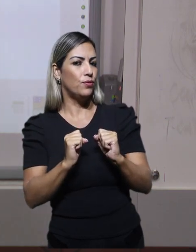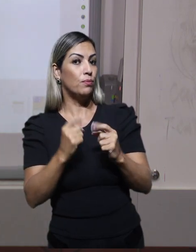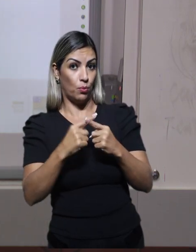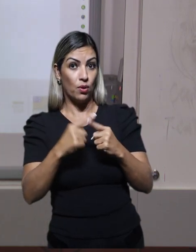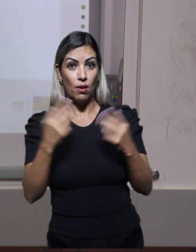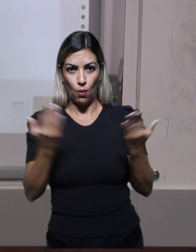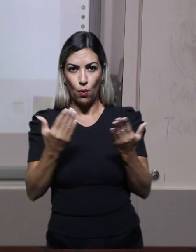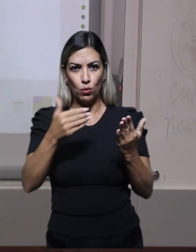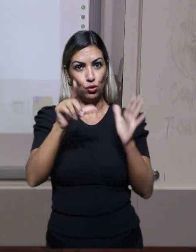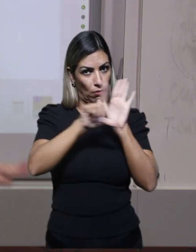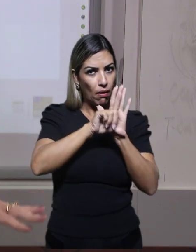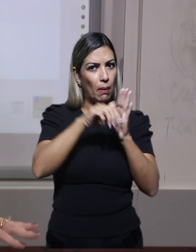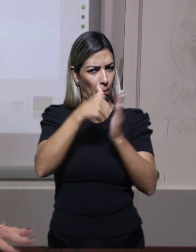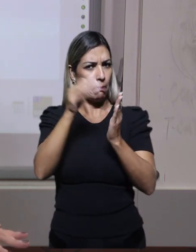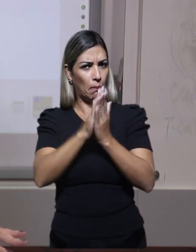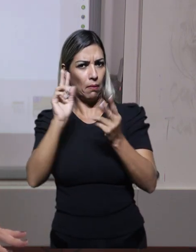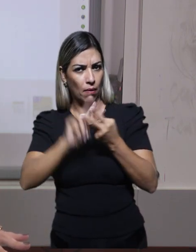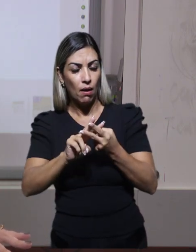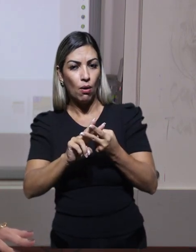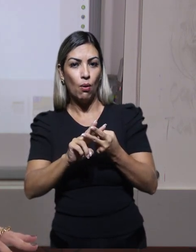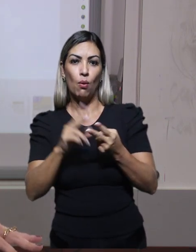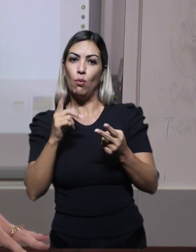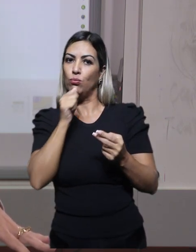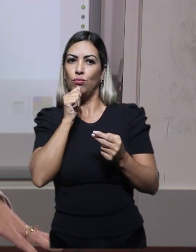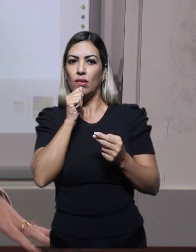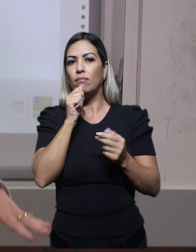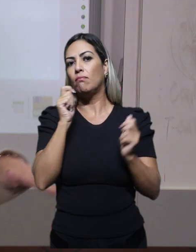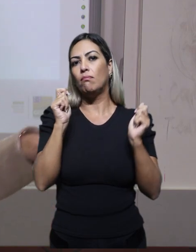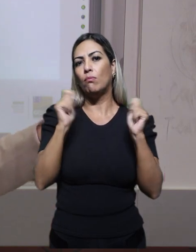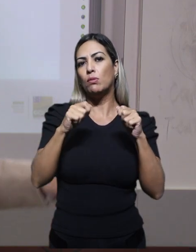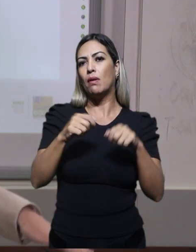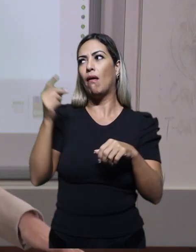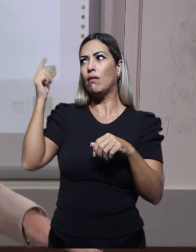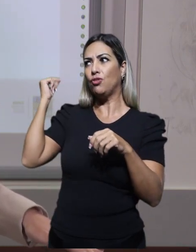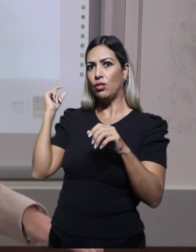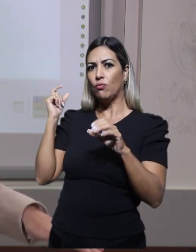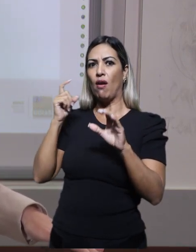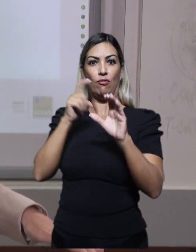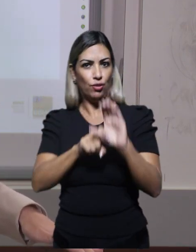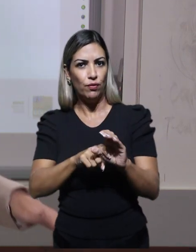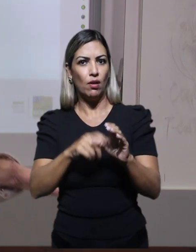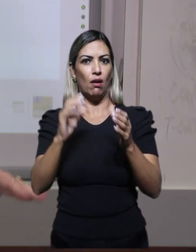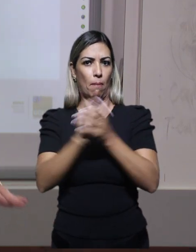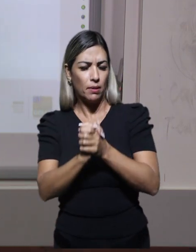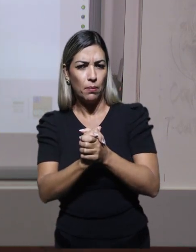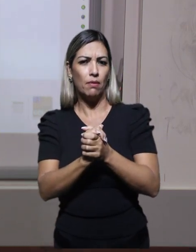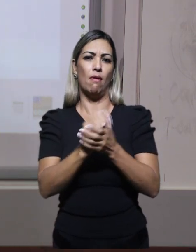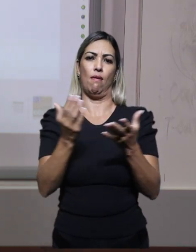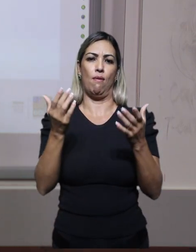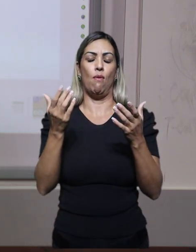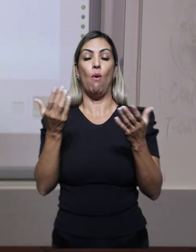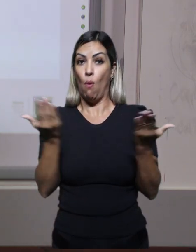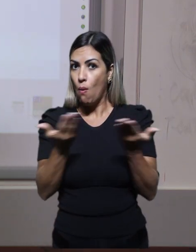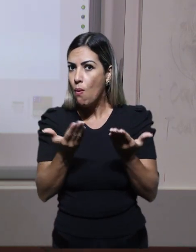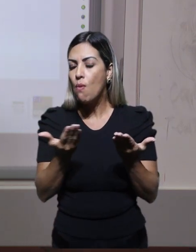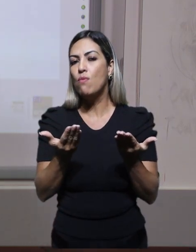em dia a lei penal não trata mais a possibilidade do antigo que se falava débito conjugal. Hoje em dia,